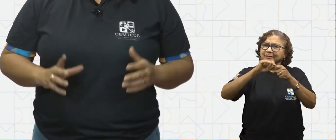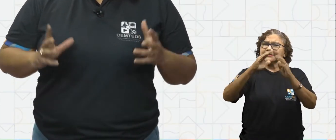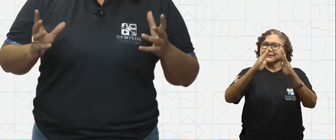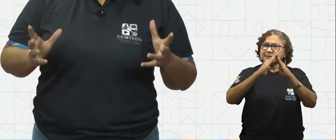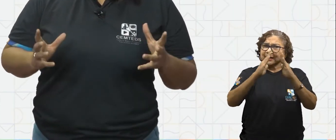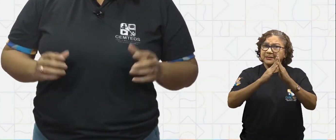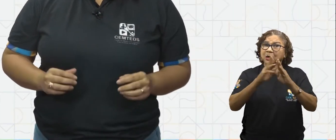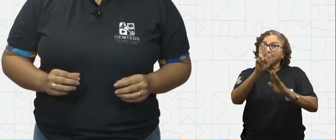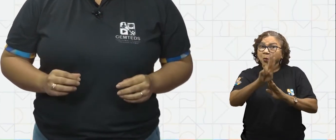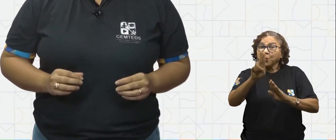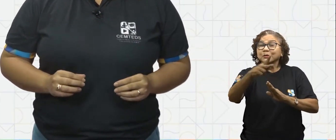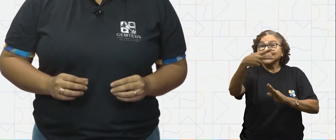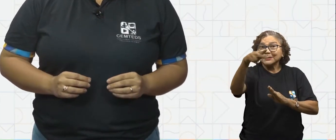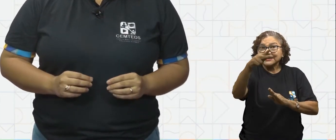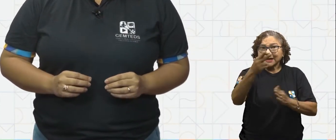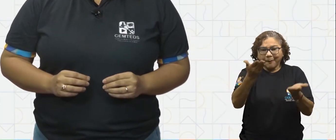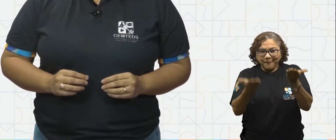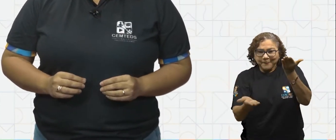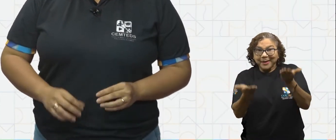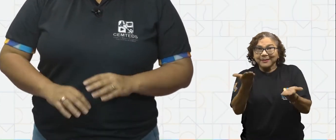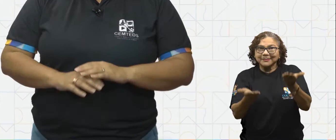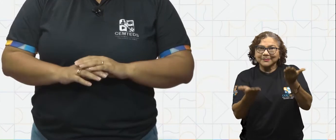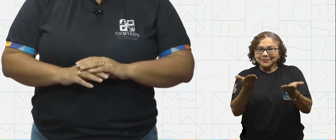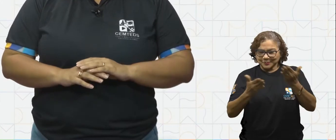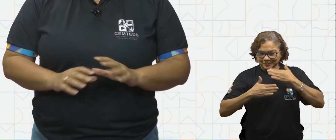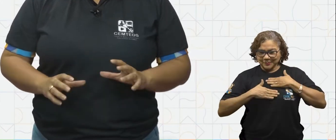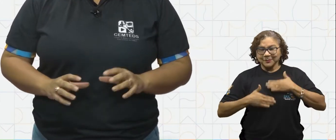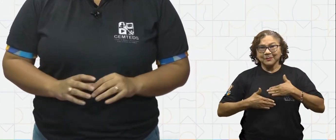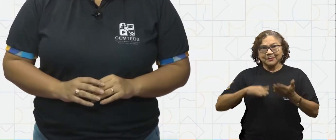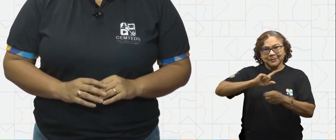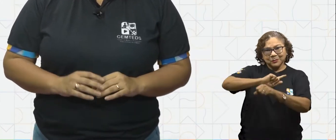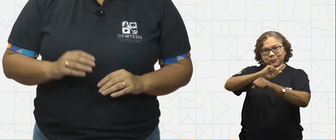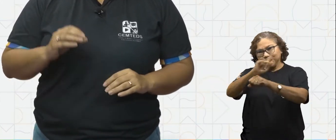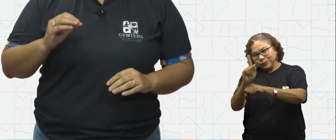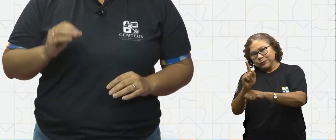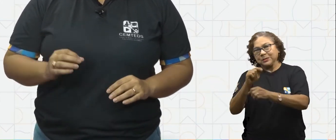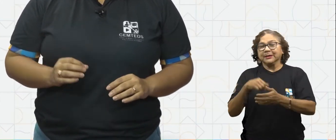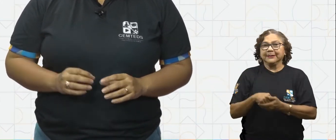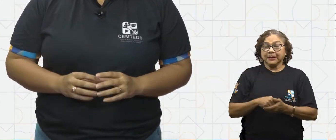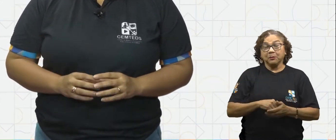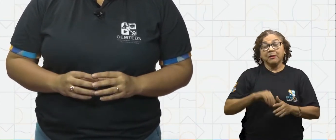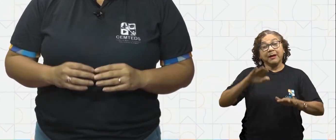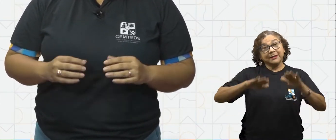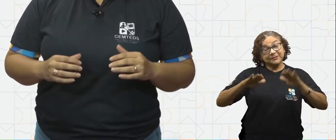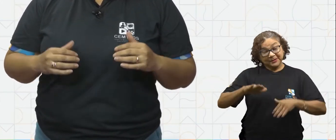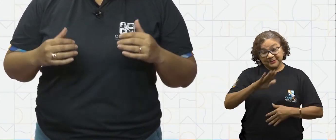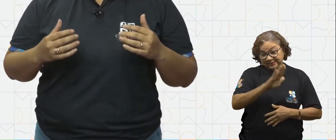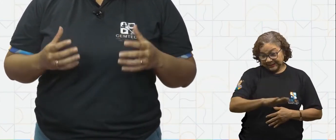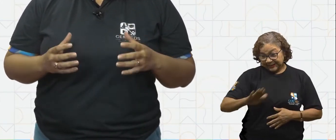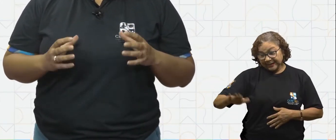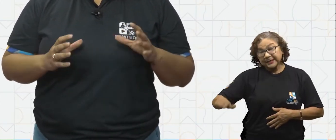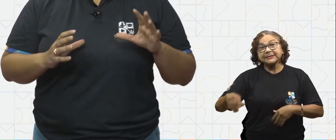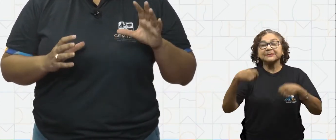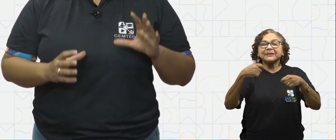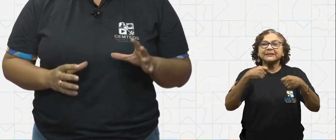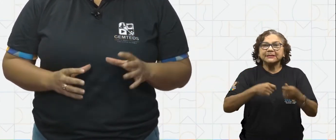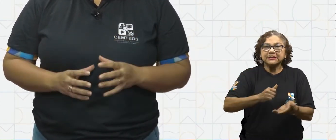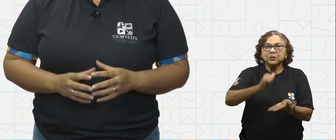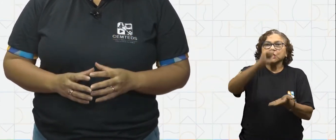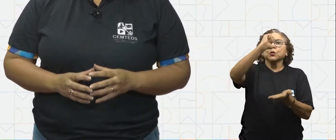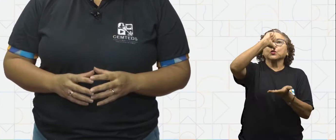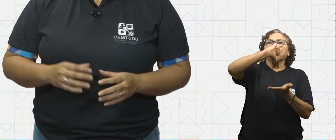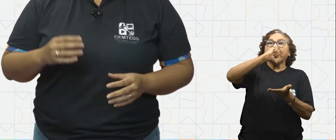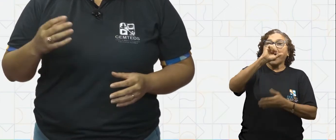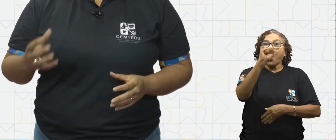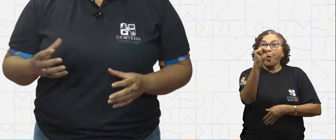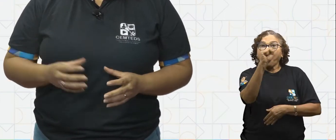peso. Cuide-se e se hidrate. De modo geral, crianças precisam tomar 8 copos de água